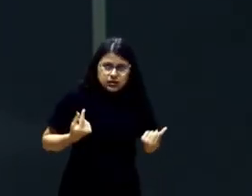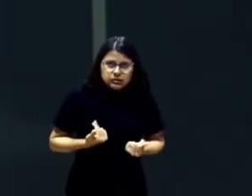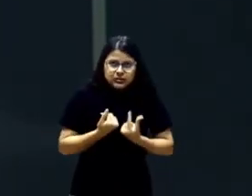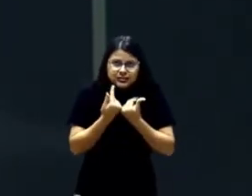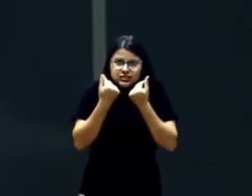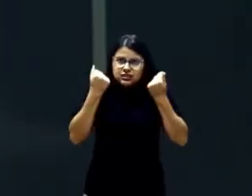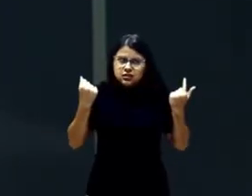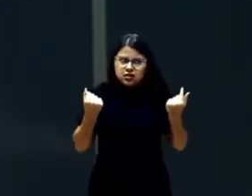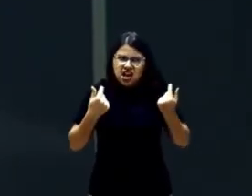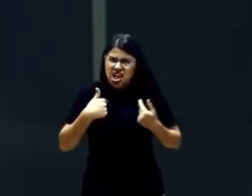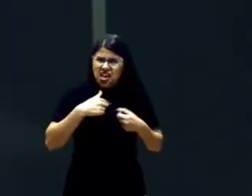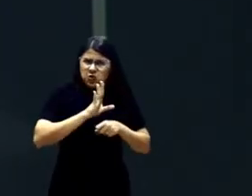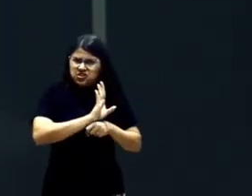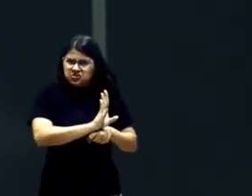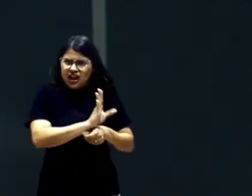Ele quer para ele.